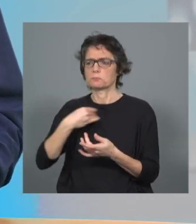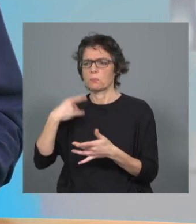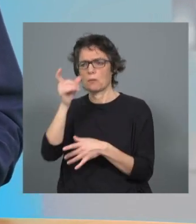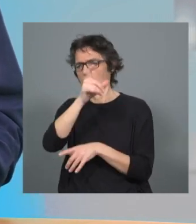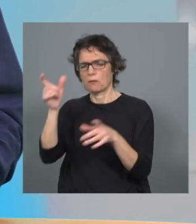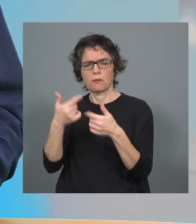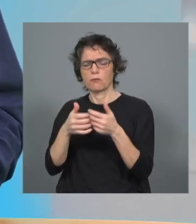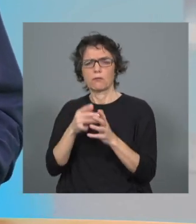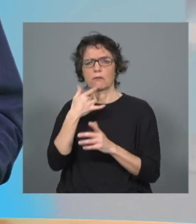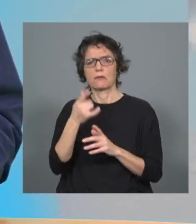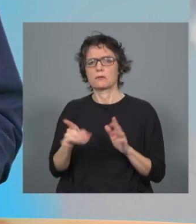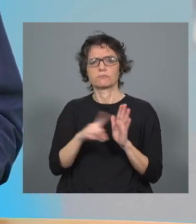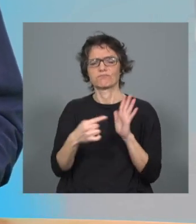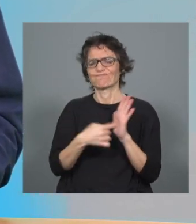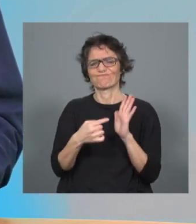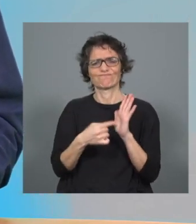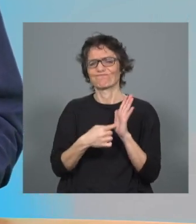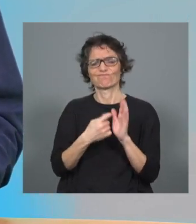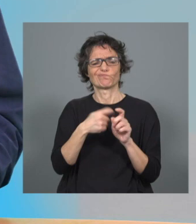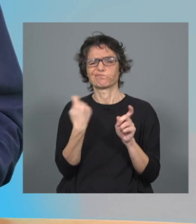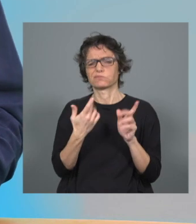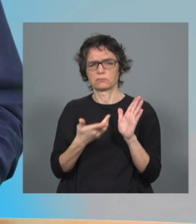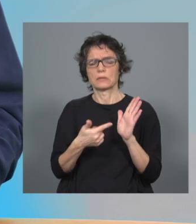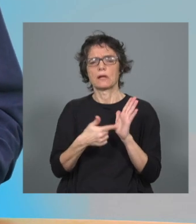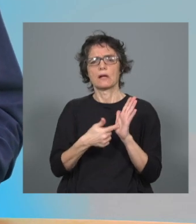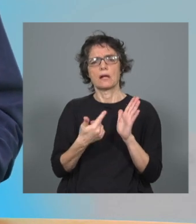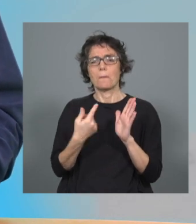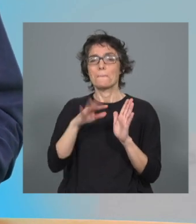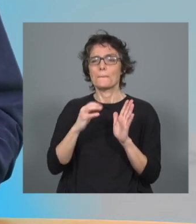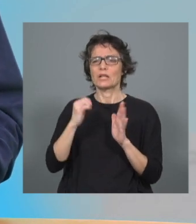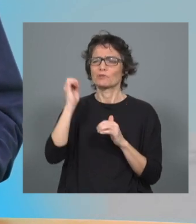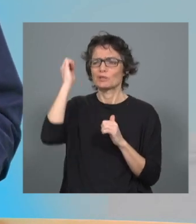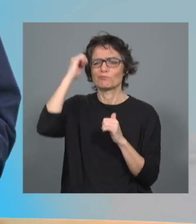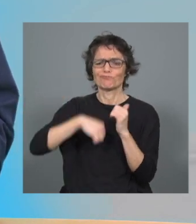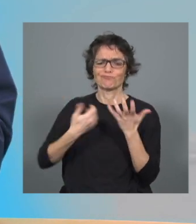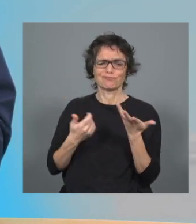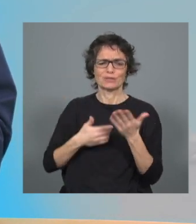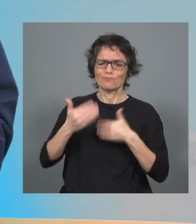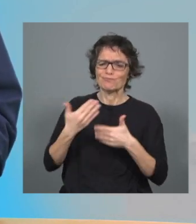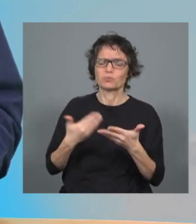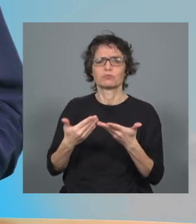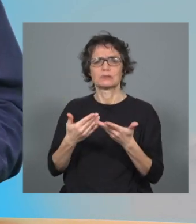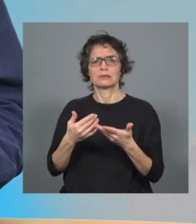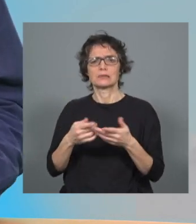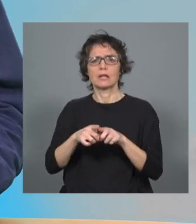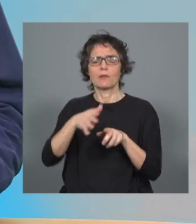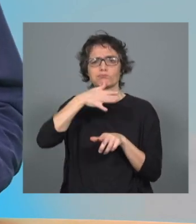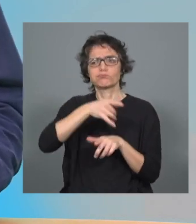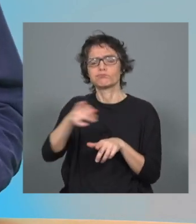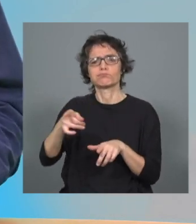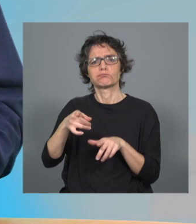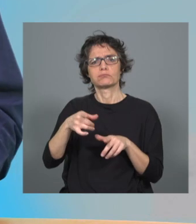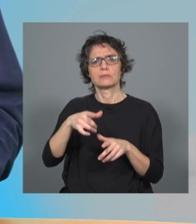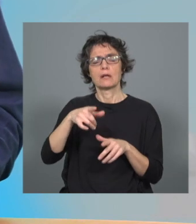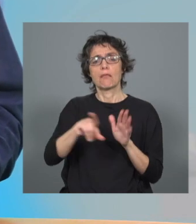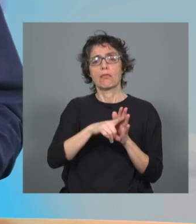gente disse que esta era uma má lei. Houve uma teimosia ideológica por parte dos deputados de aprovar a lei na mesma e